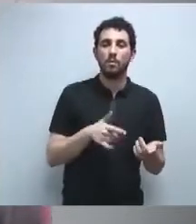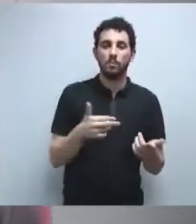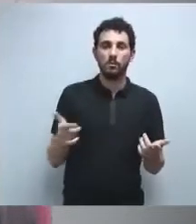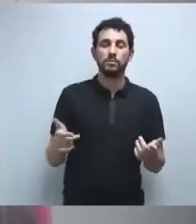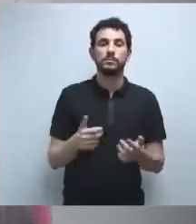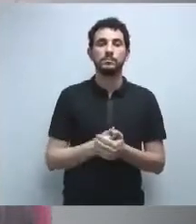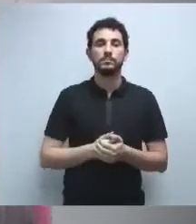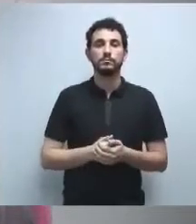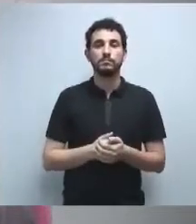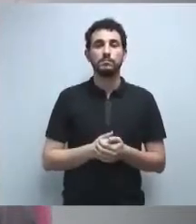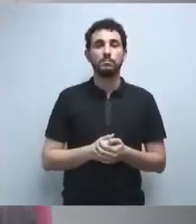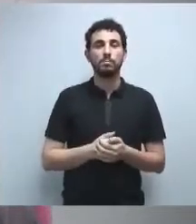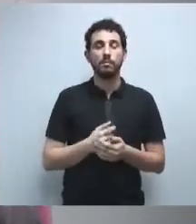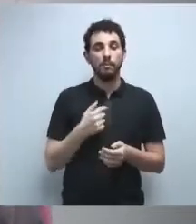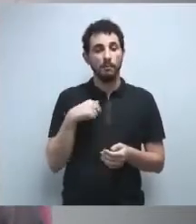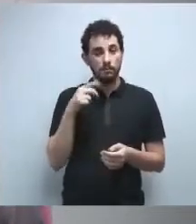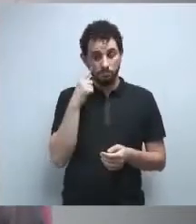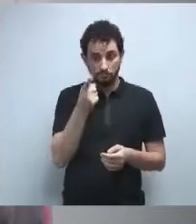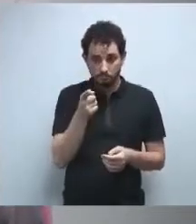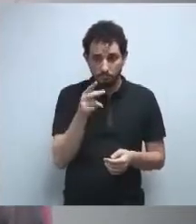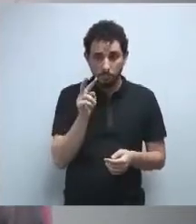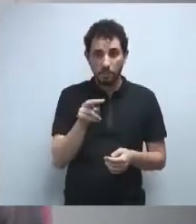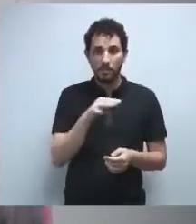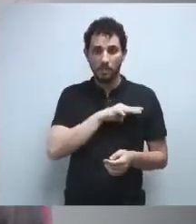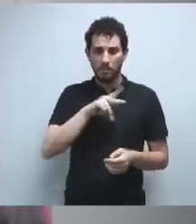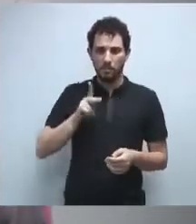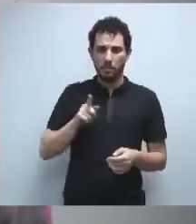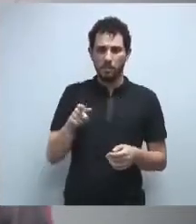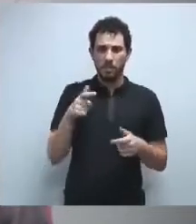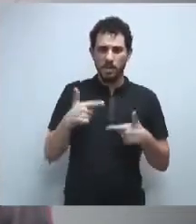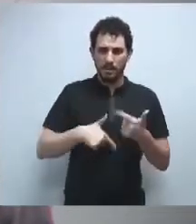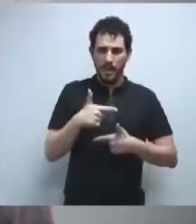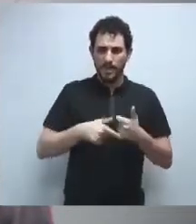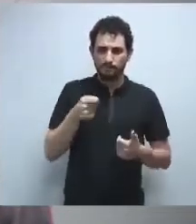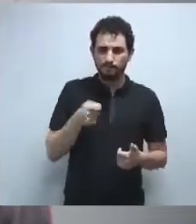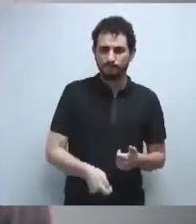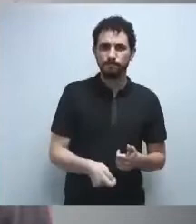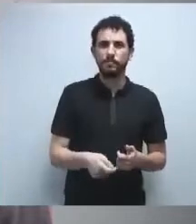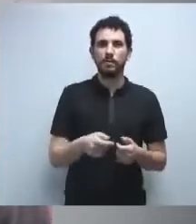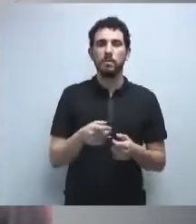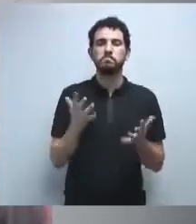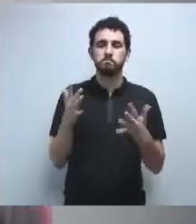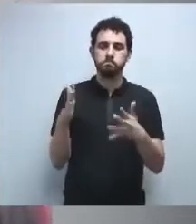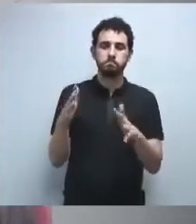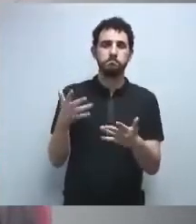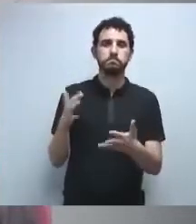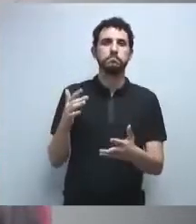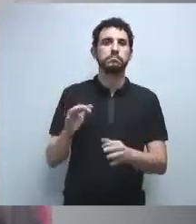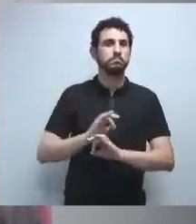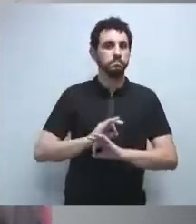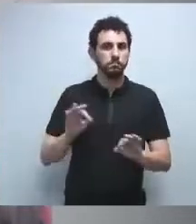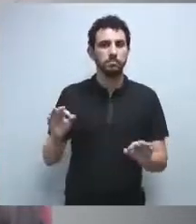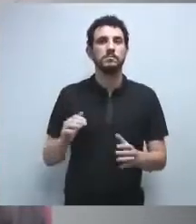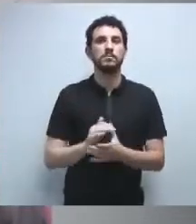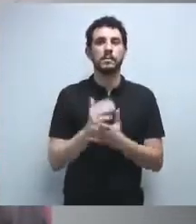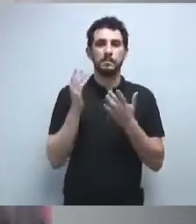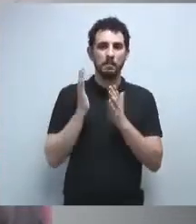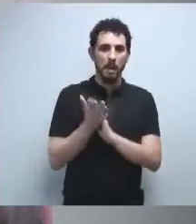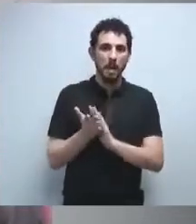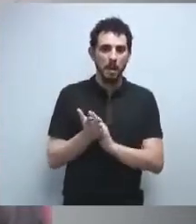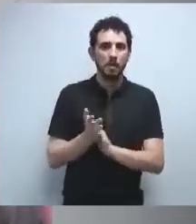eu vejo o ministério por com uma atuação firme digna de louvor digna de